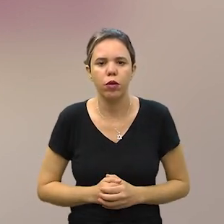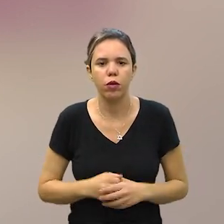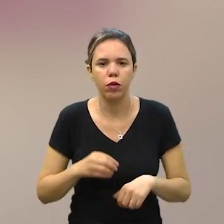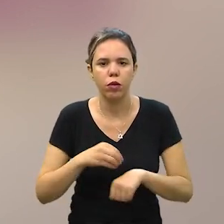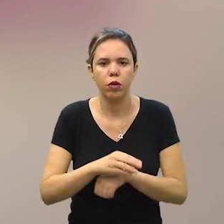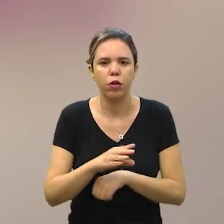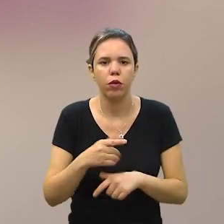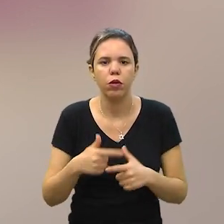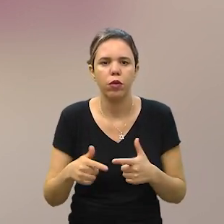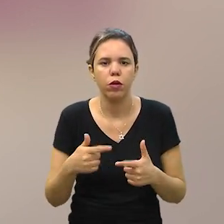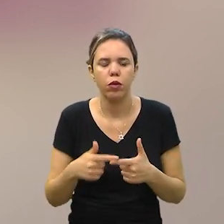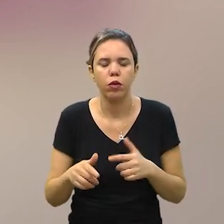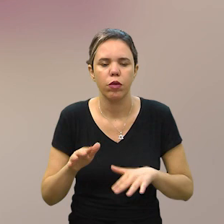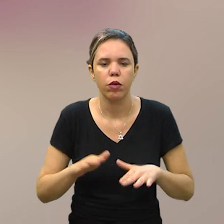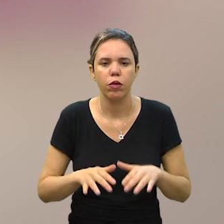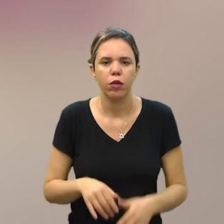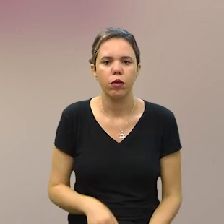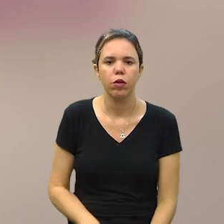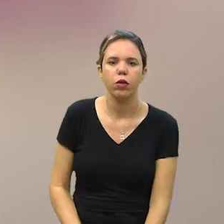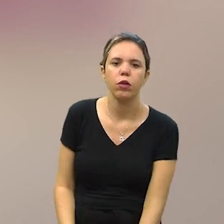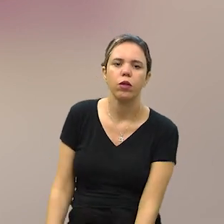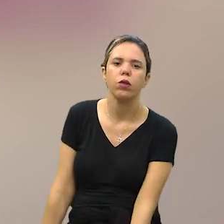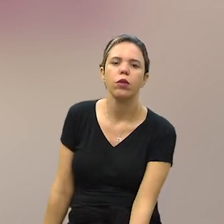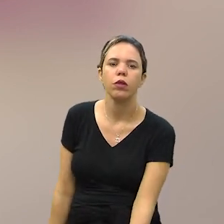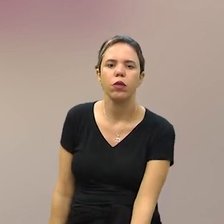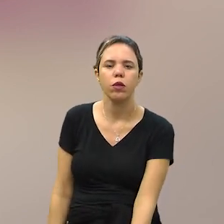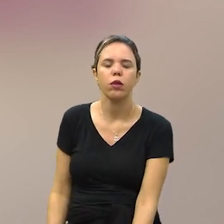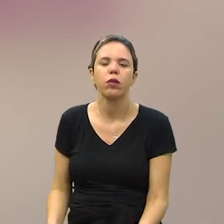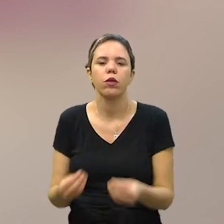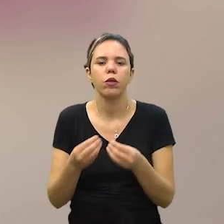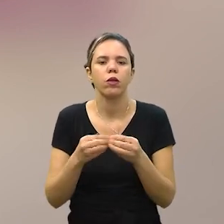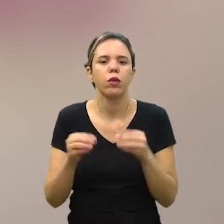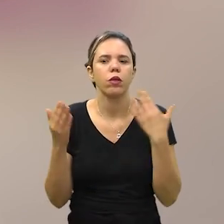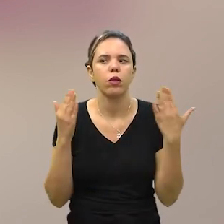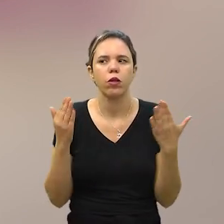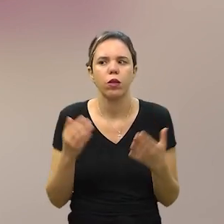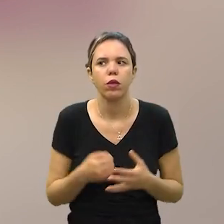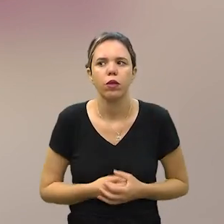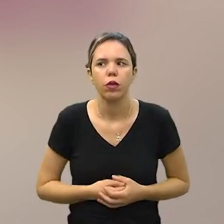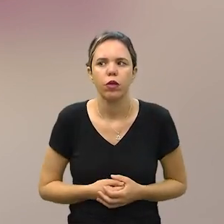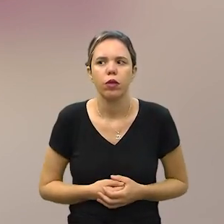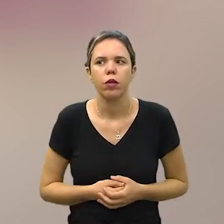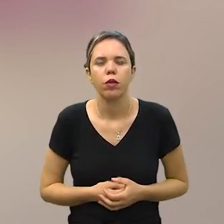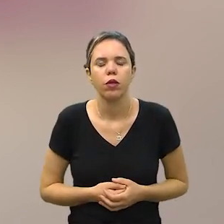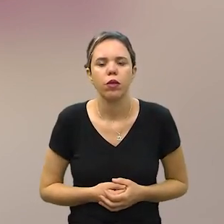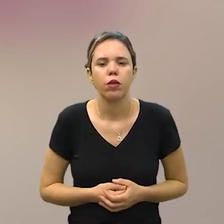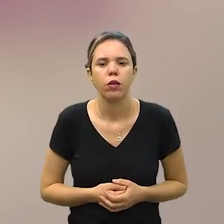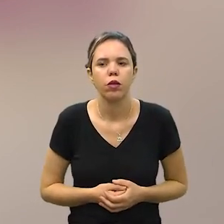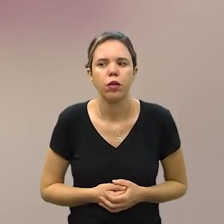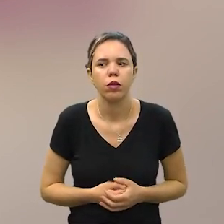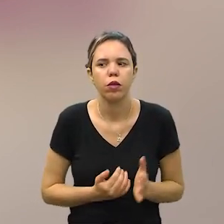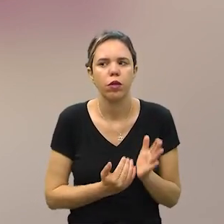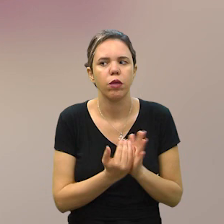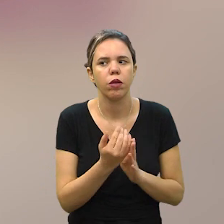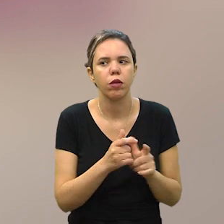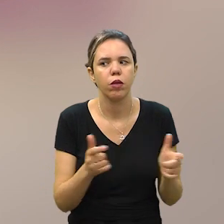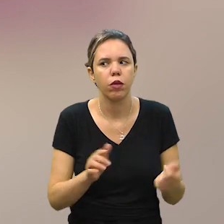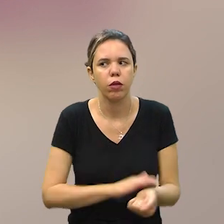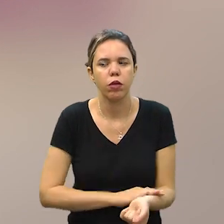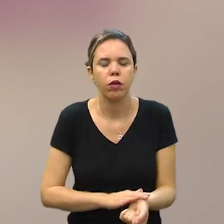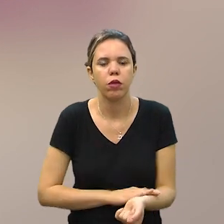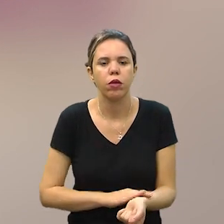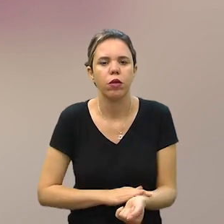e trazer aí determinados danos psicológicos, né? Então, assim, um aumento